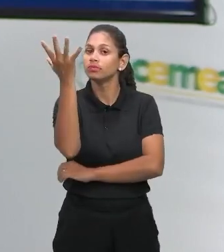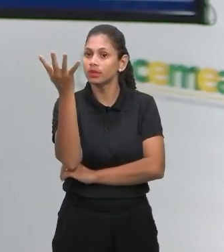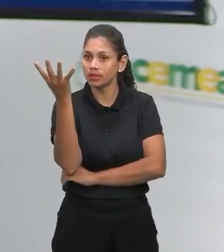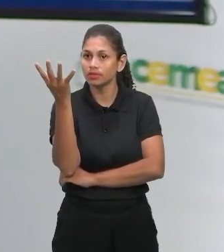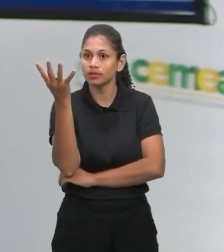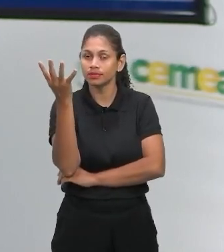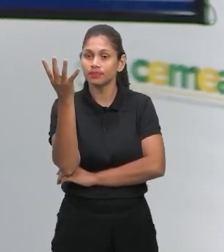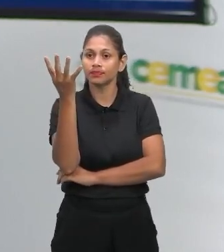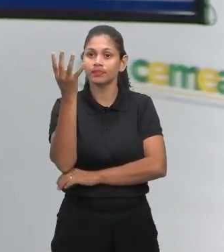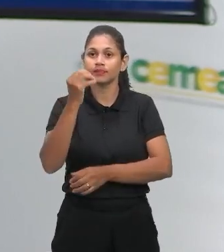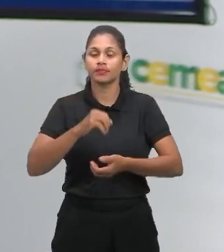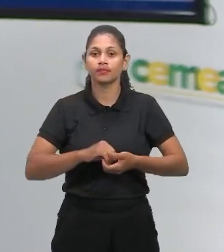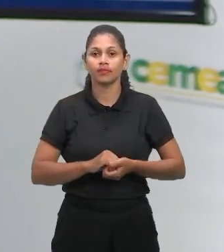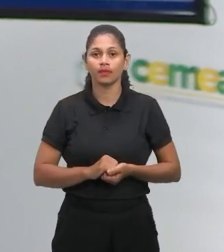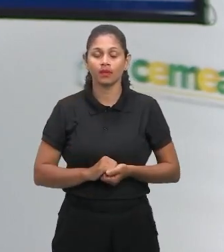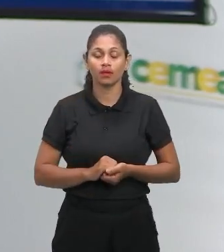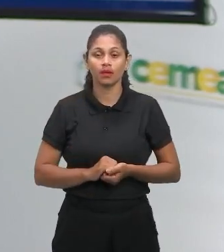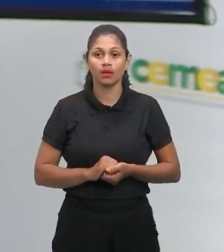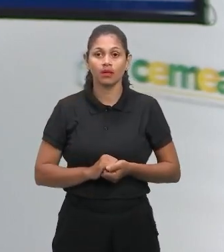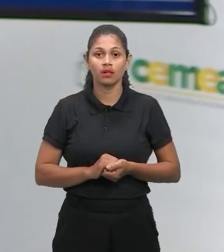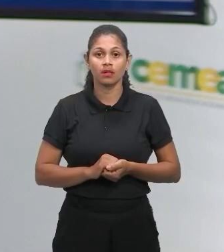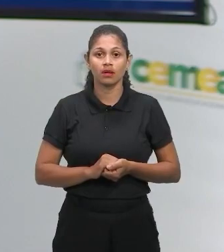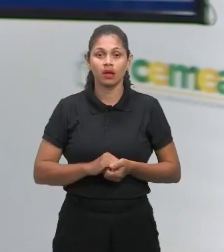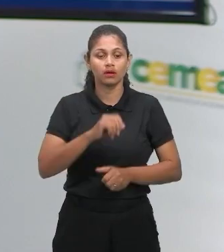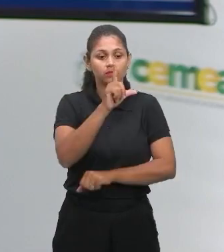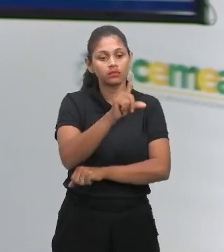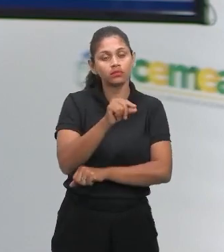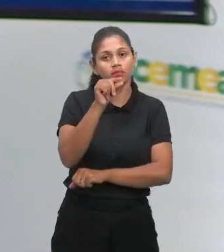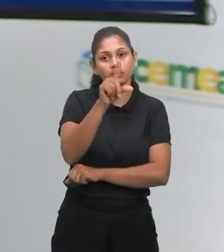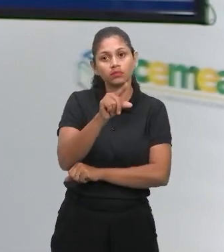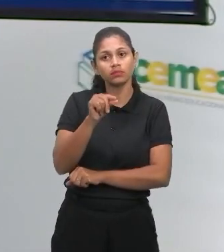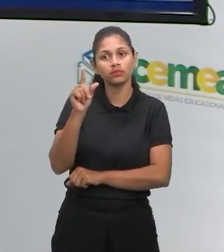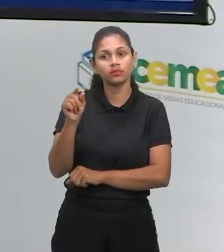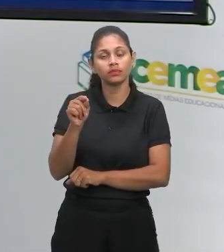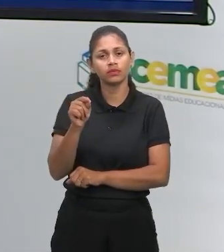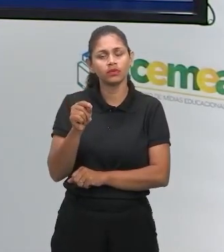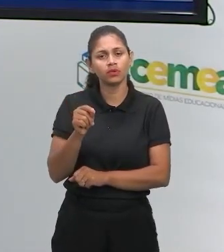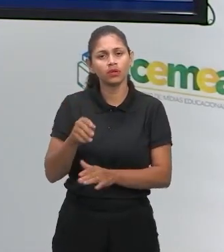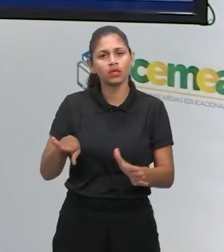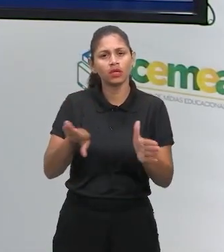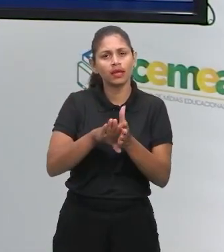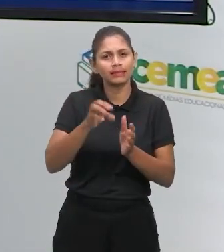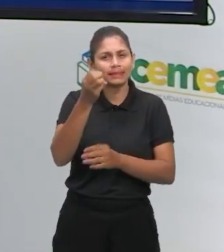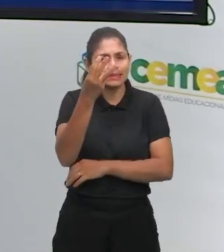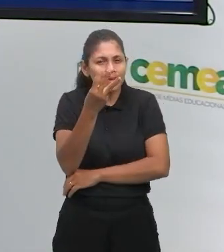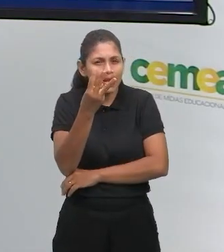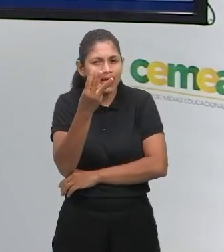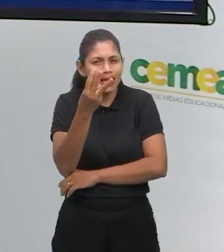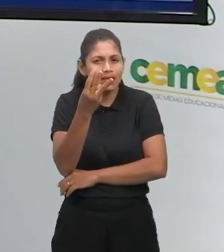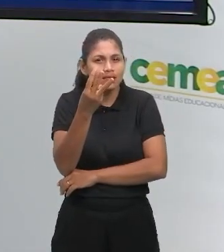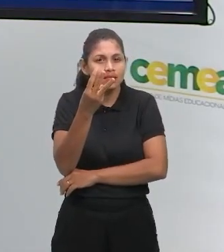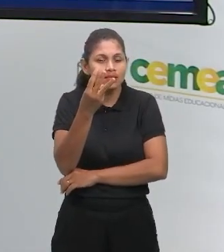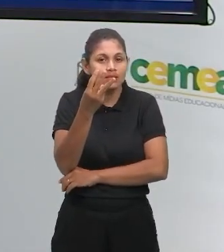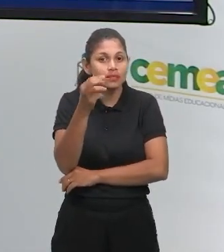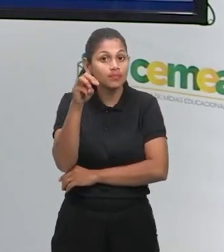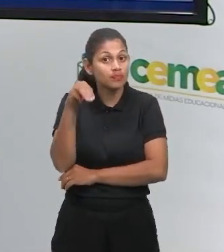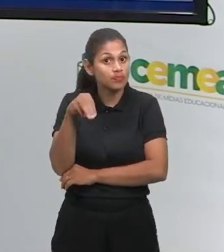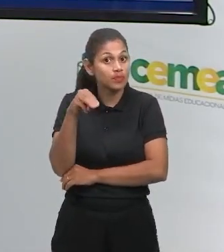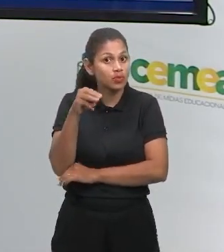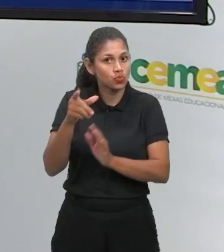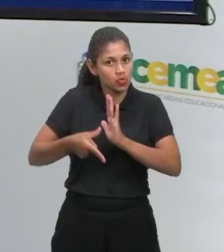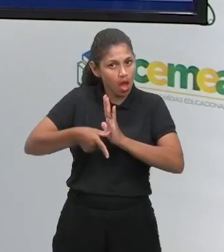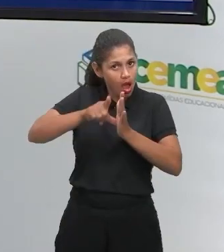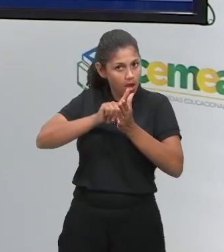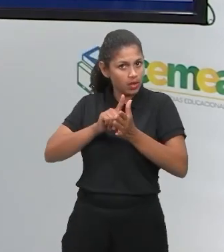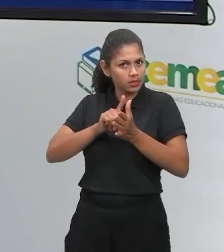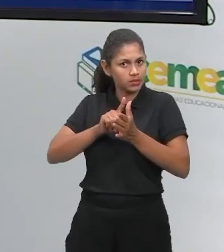Essa questão. Olhando para as alternativas, será se ele vai chegar 3 minutos antes, se ele for andando? Obviamente não, né? Se